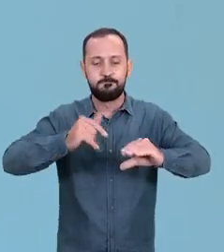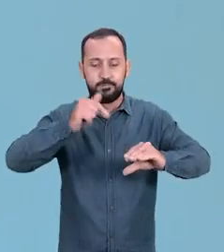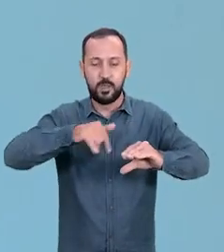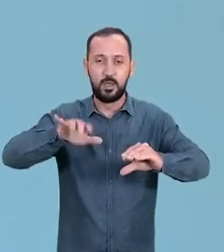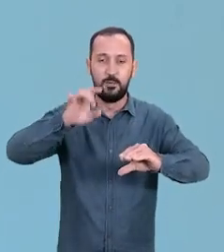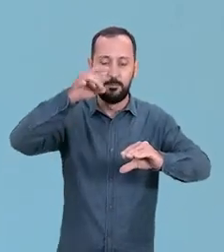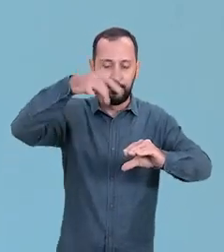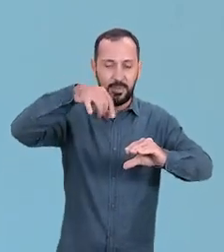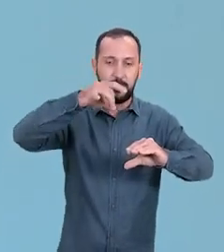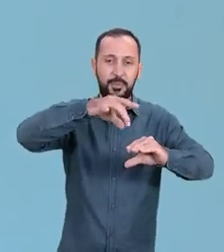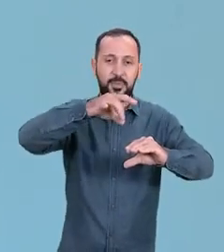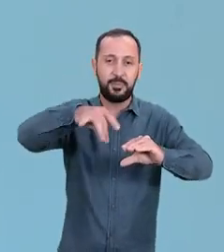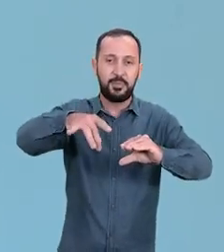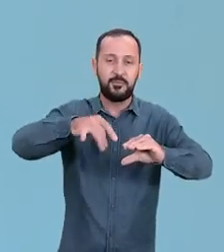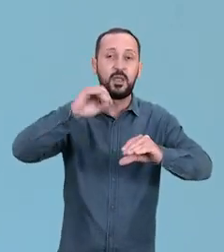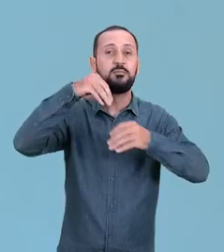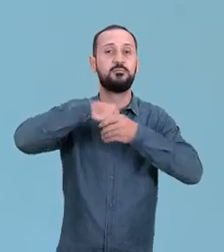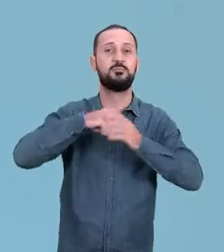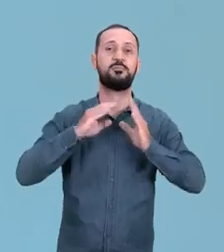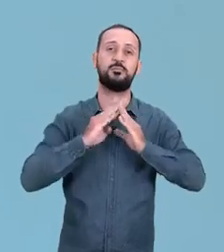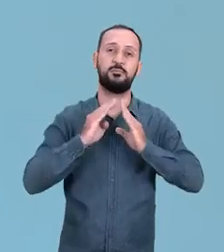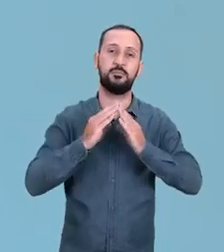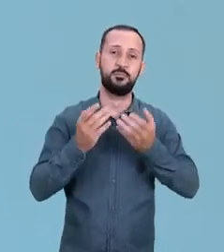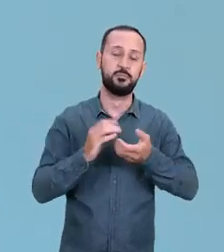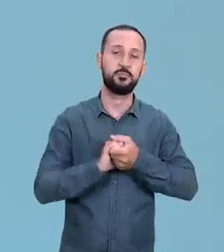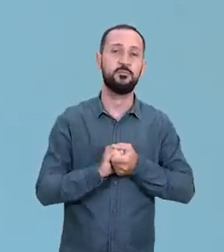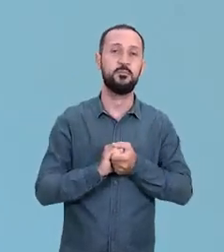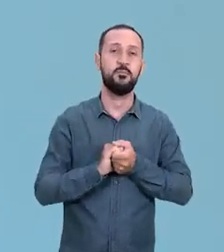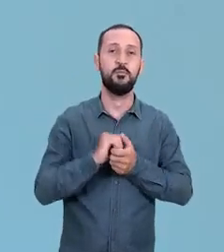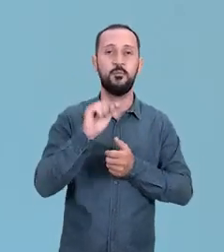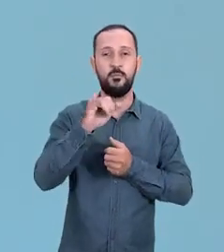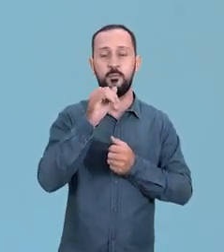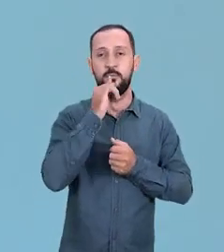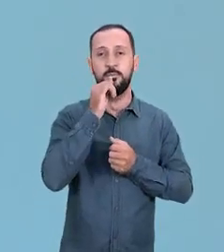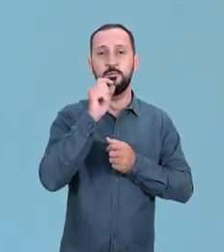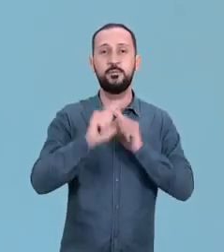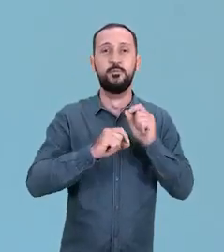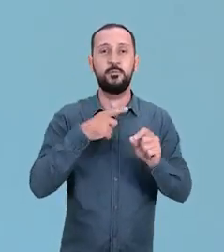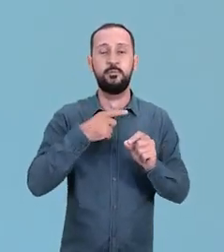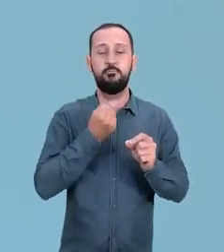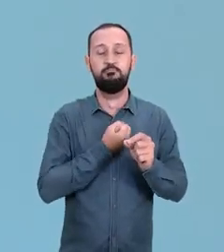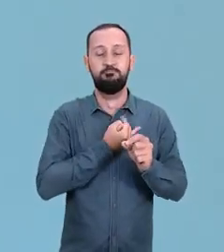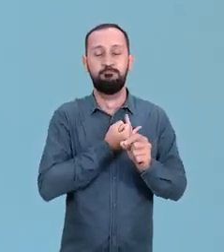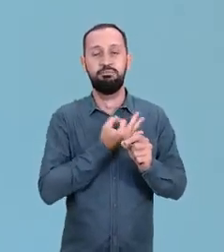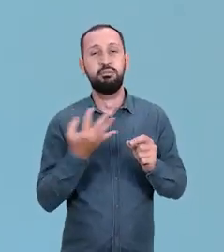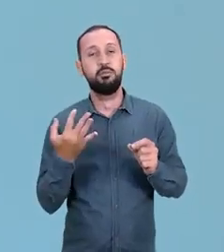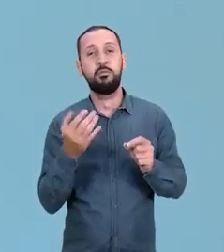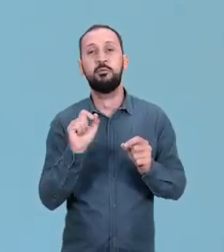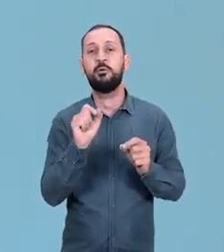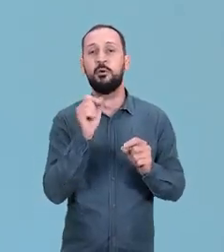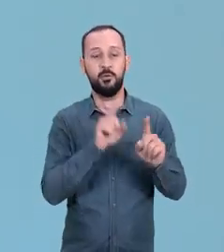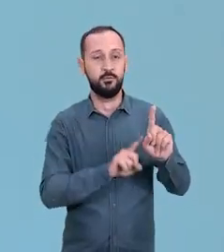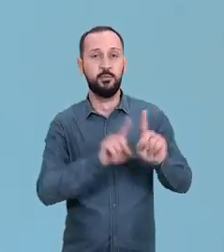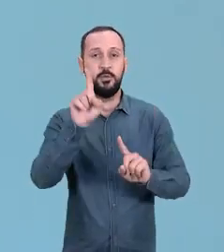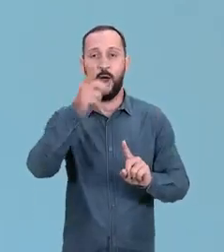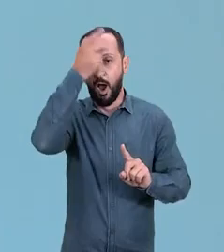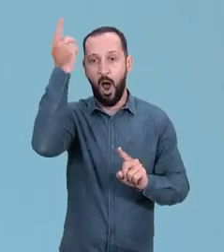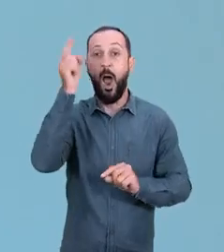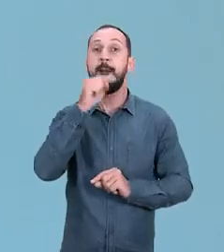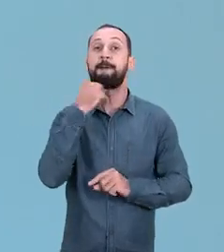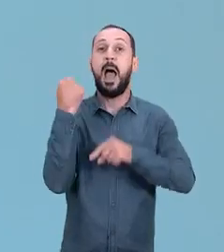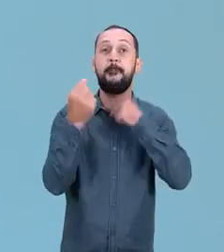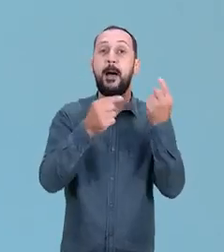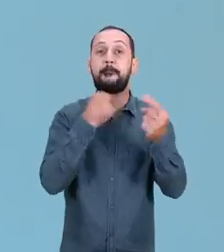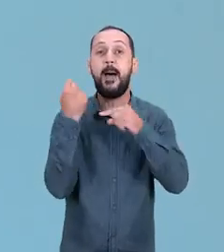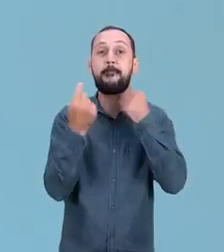eles prevaleçam dentro das residências, né? Se nós temos um aumento do número de casos e o número de